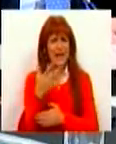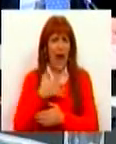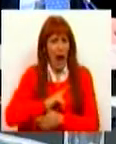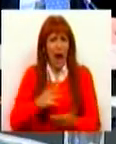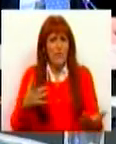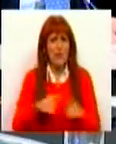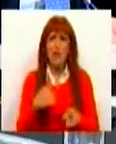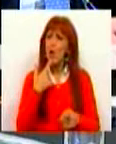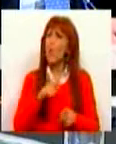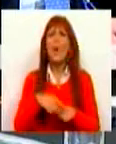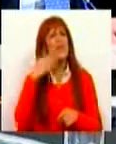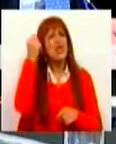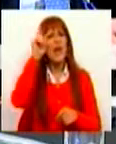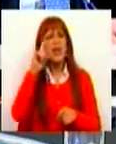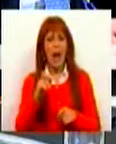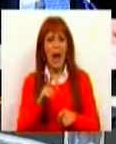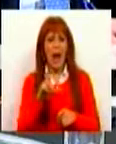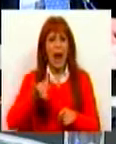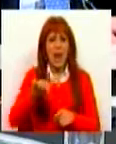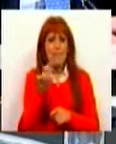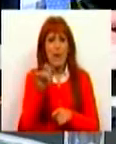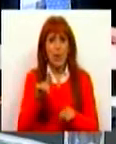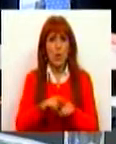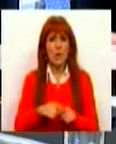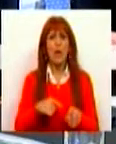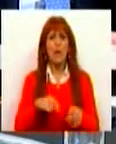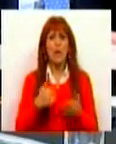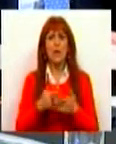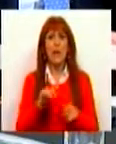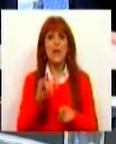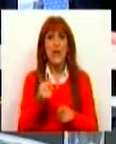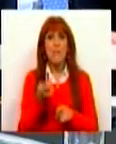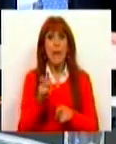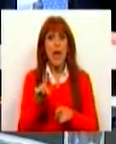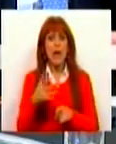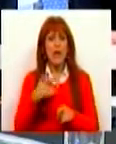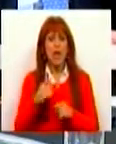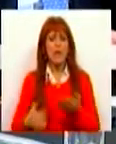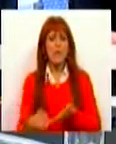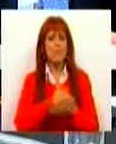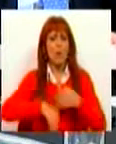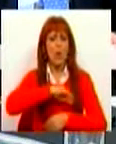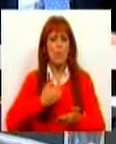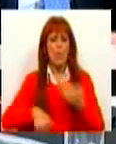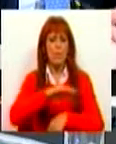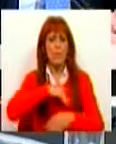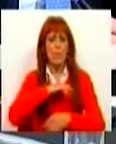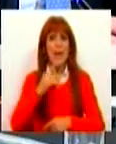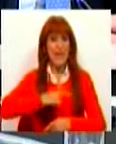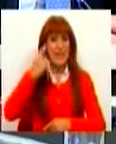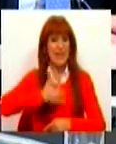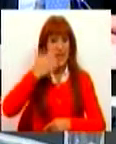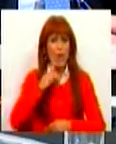Não nos podemos esquecer que Almaraz é um filão para a Iberdrola, rendendo diariamente mais de